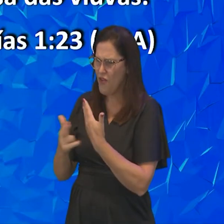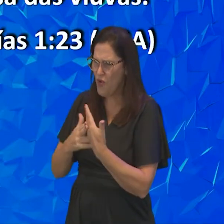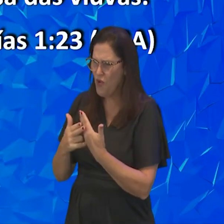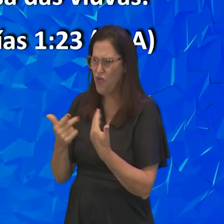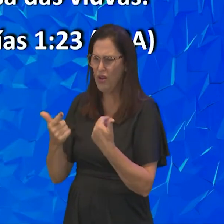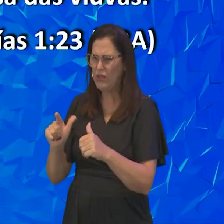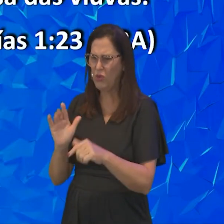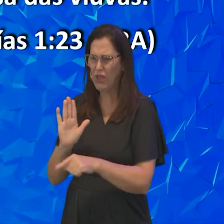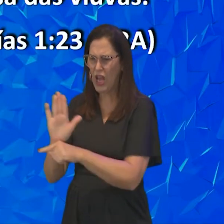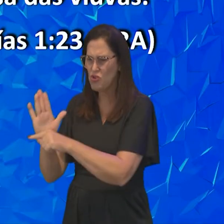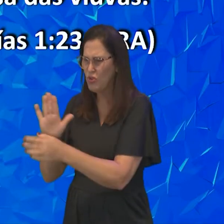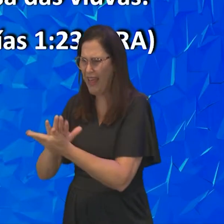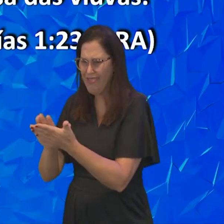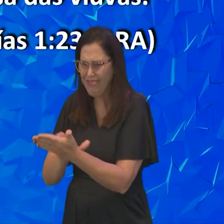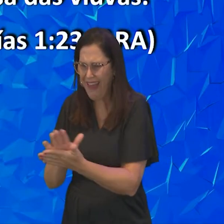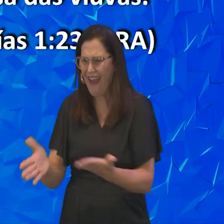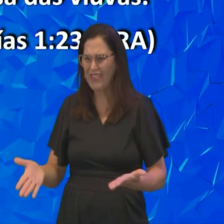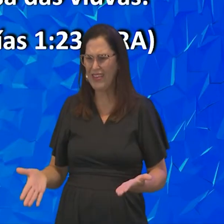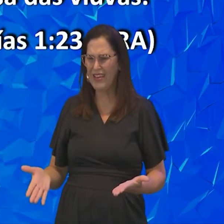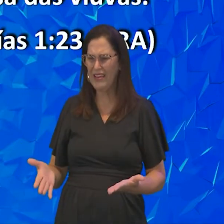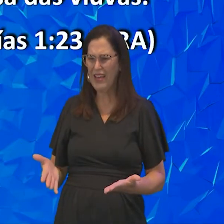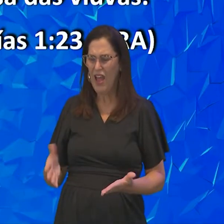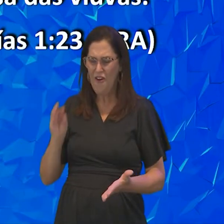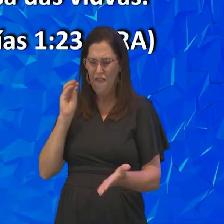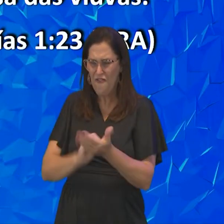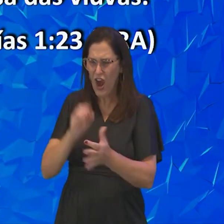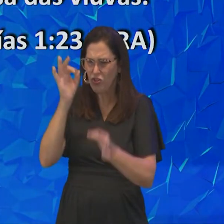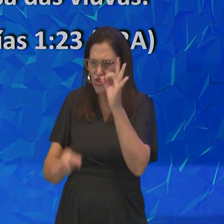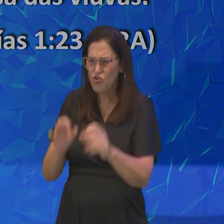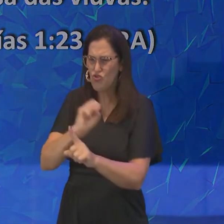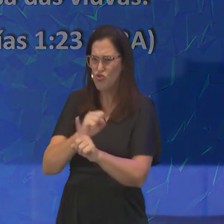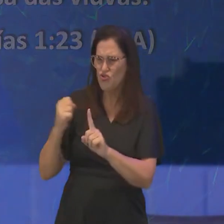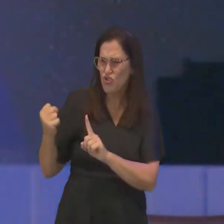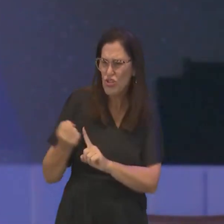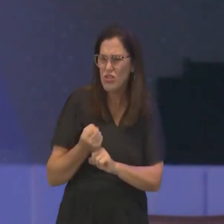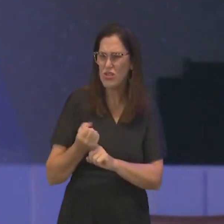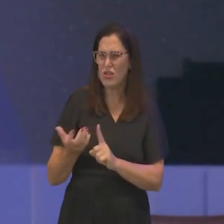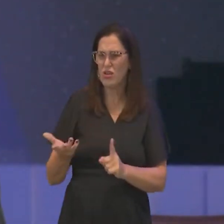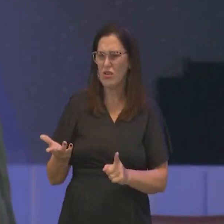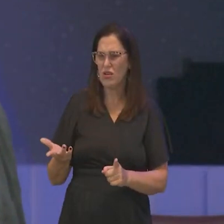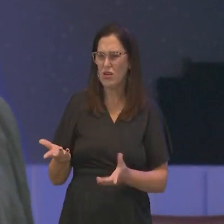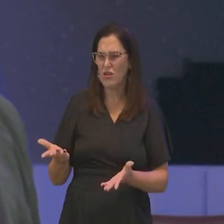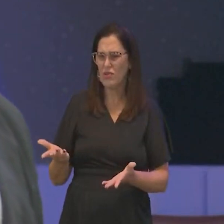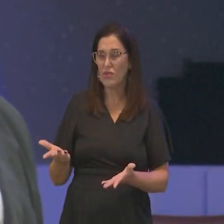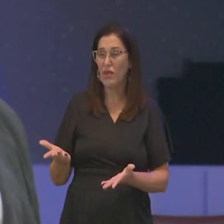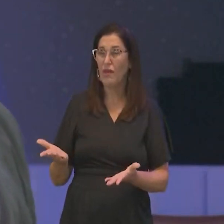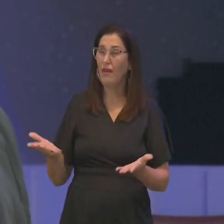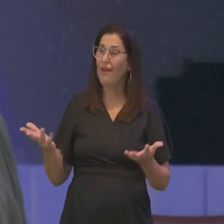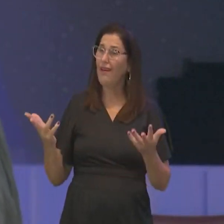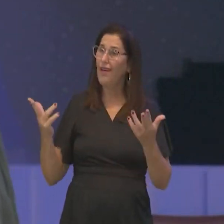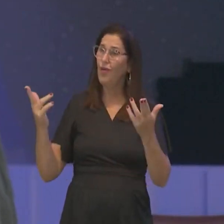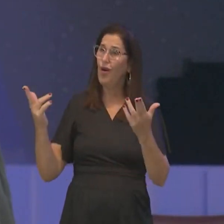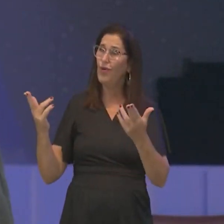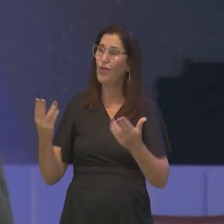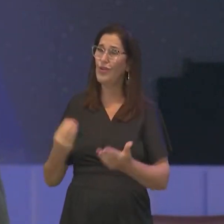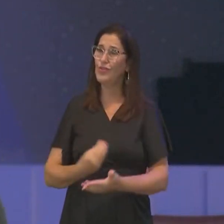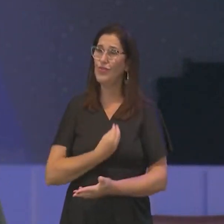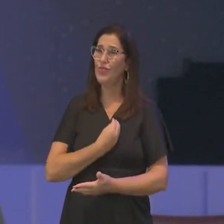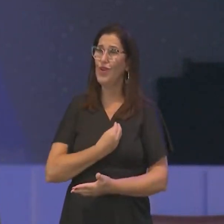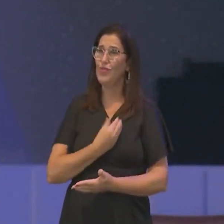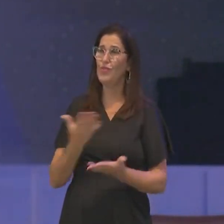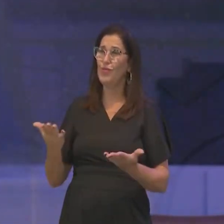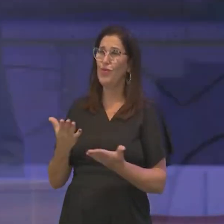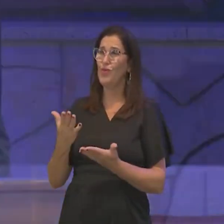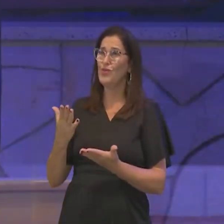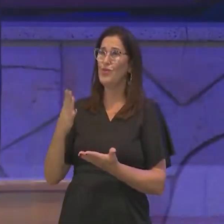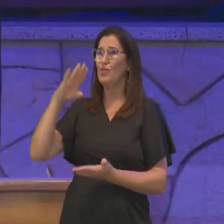daí, como consequência, injustiça social na terra, queridos, que é o que nós vivenciamos nesta nação. Nós não temos aqui um